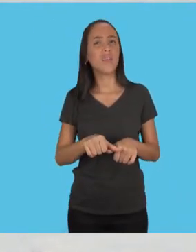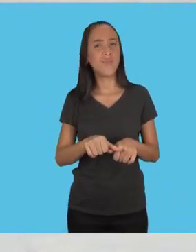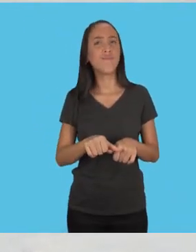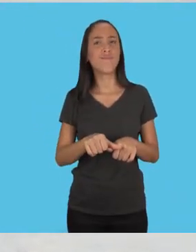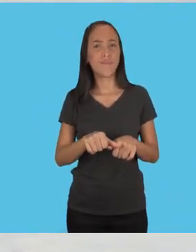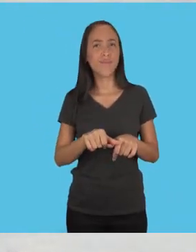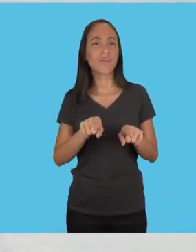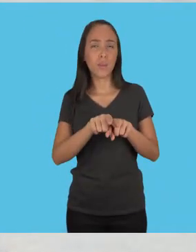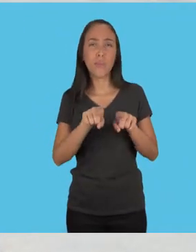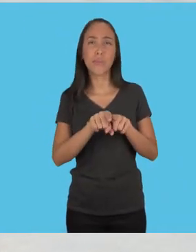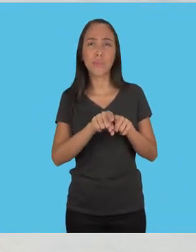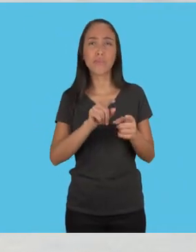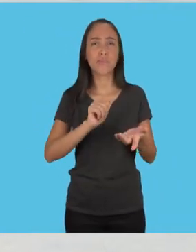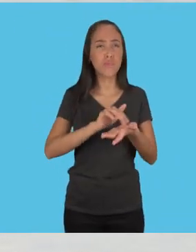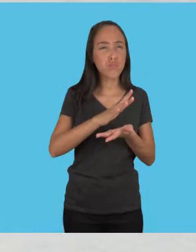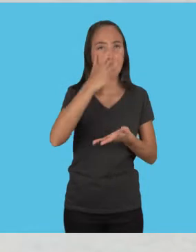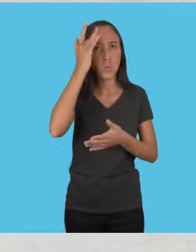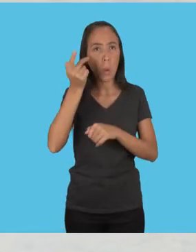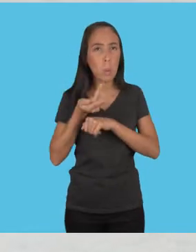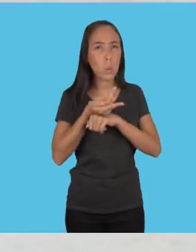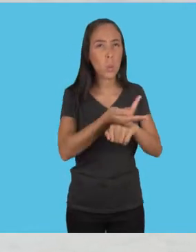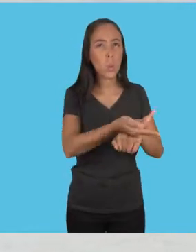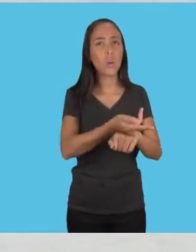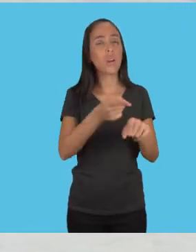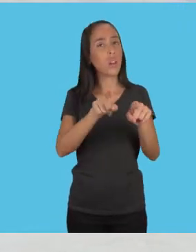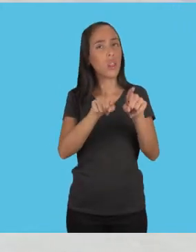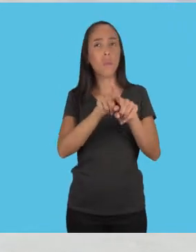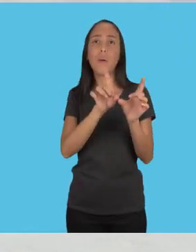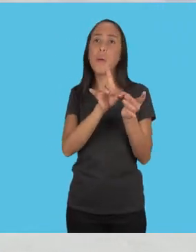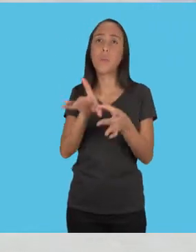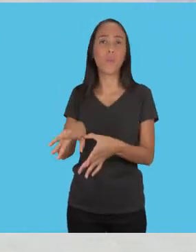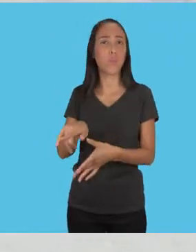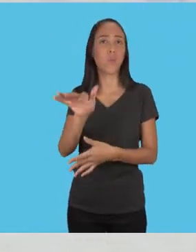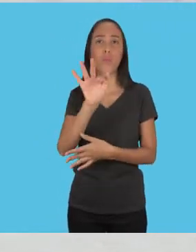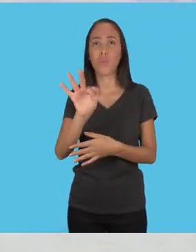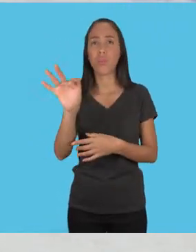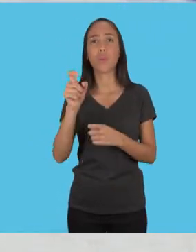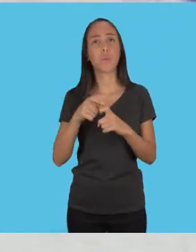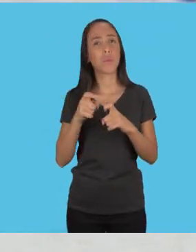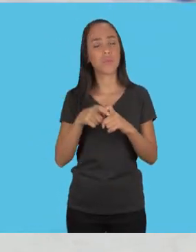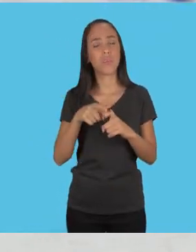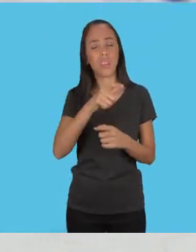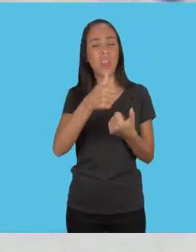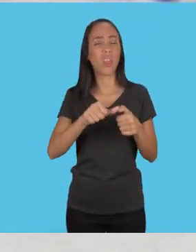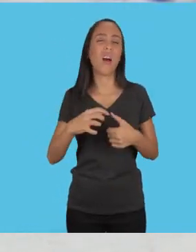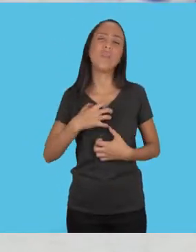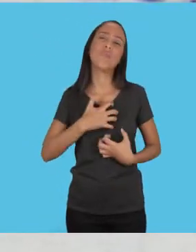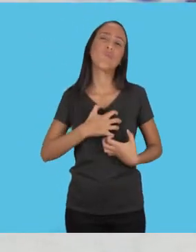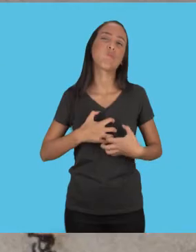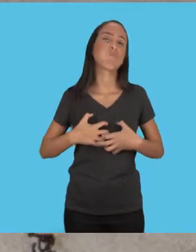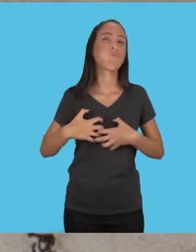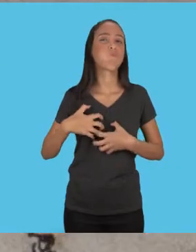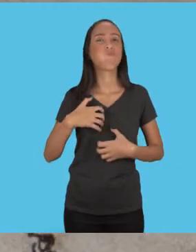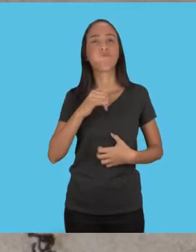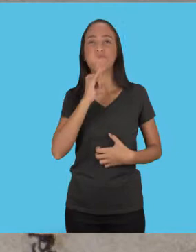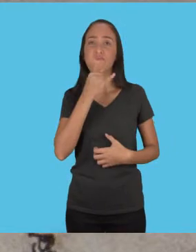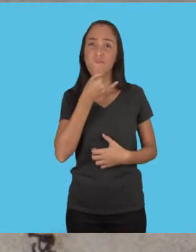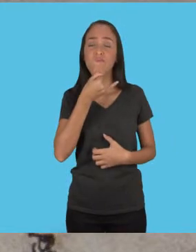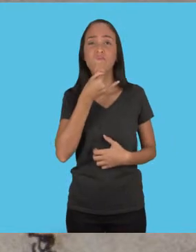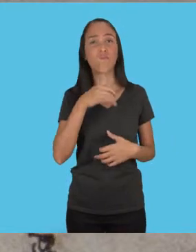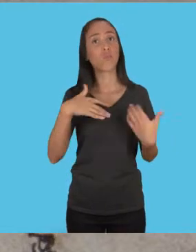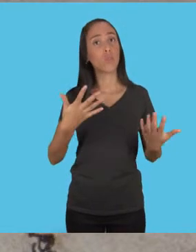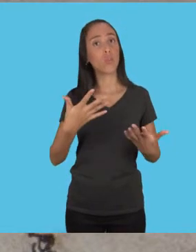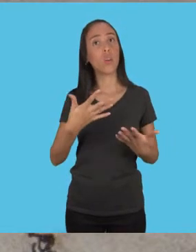foi caçado. E também abandonou a Faculdade de Medicina profundamente desgostoso. Quando foi para a